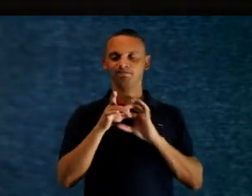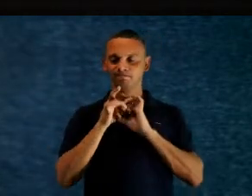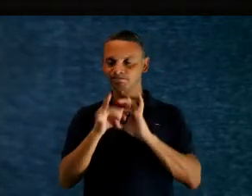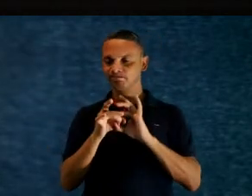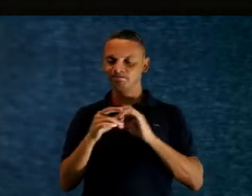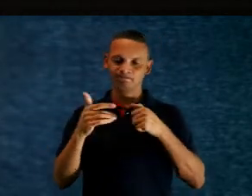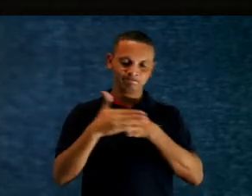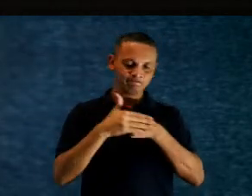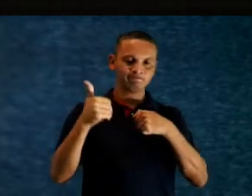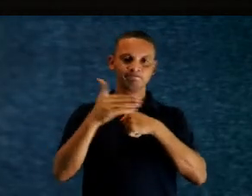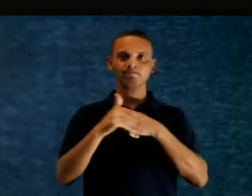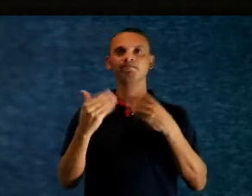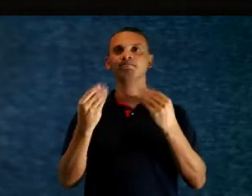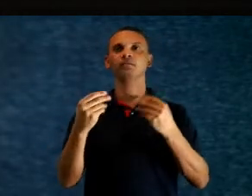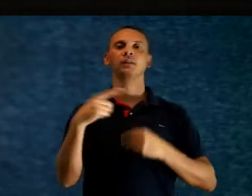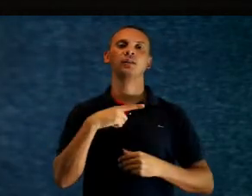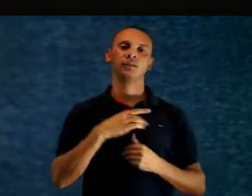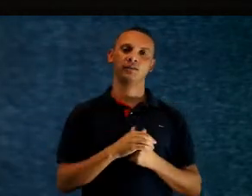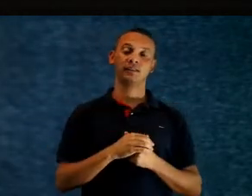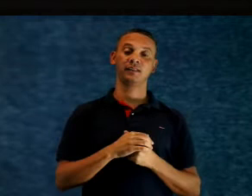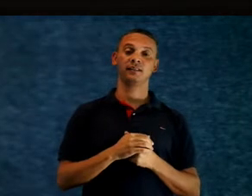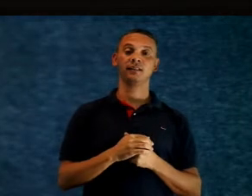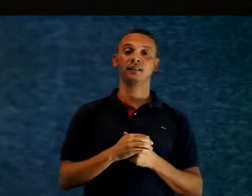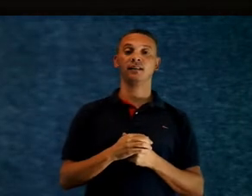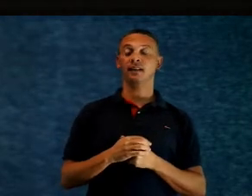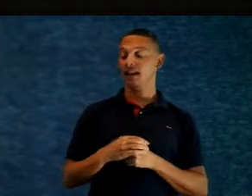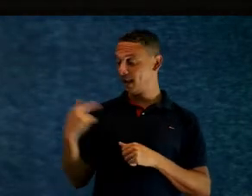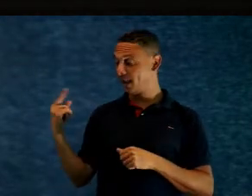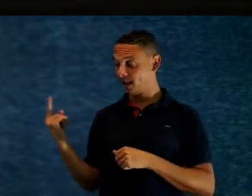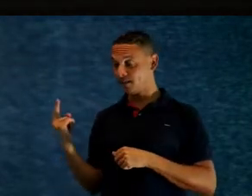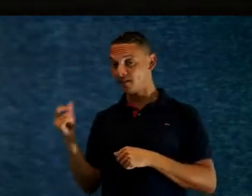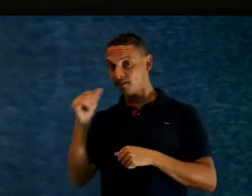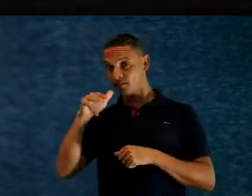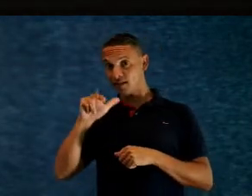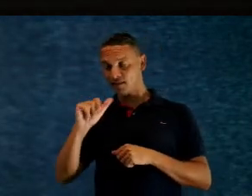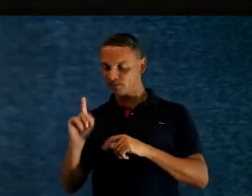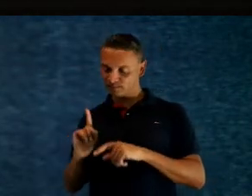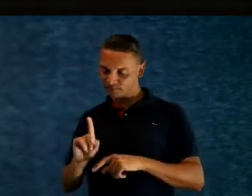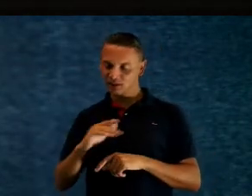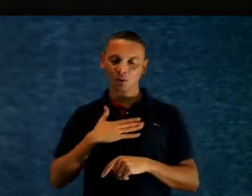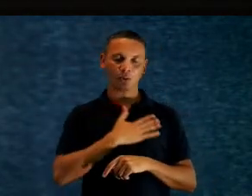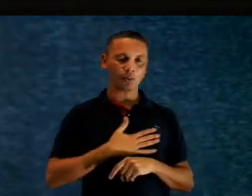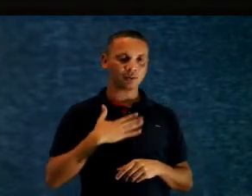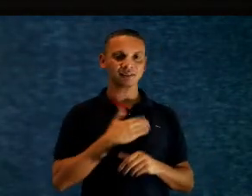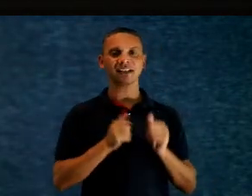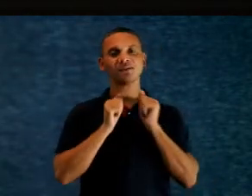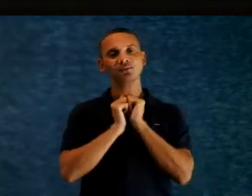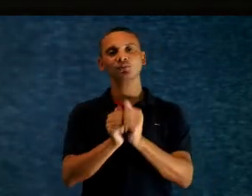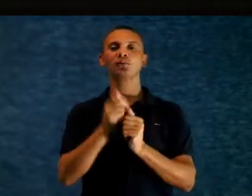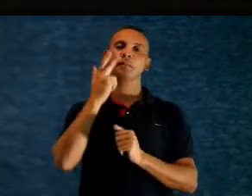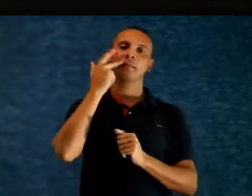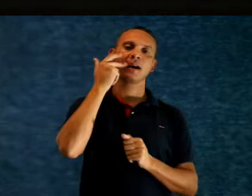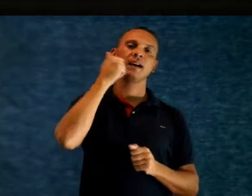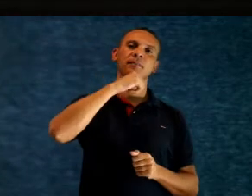Eles moravam próximos. O Drummond morava na Conselheiro Lafayette e a Maria Julieta morava na Barão da Torre, né?